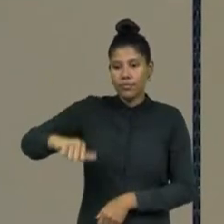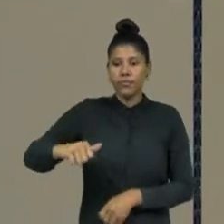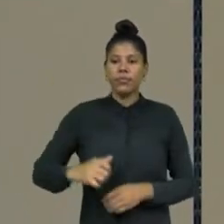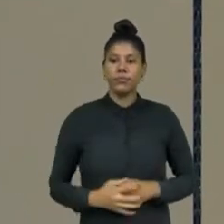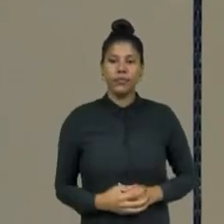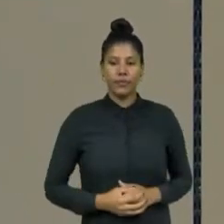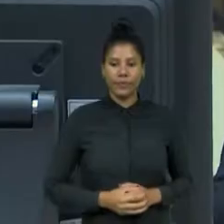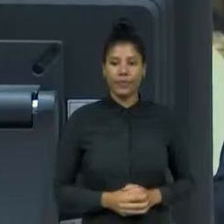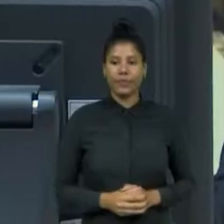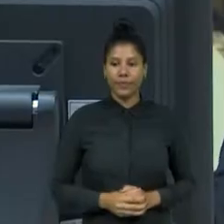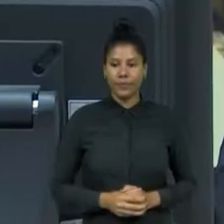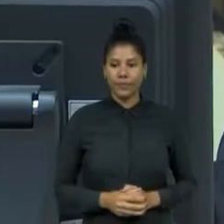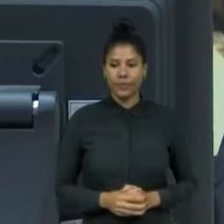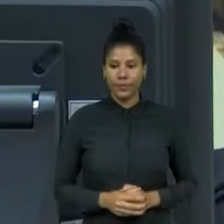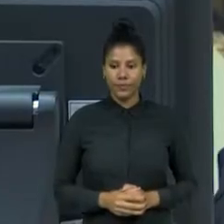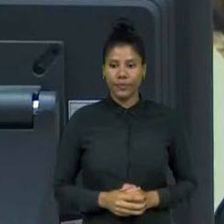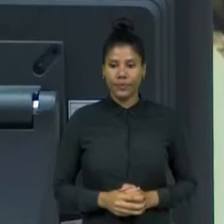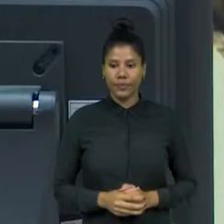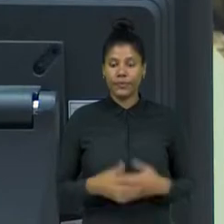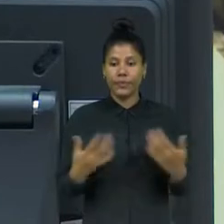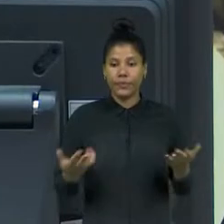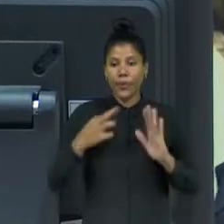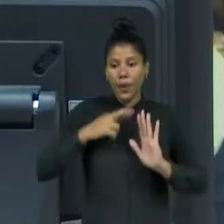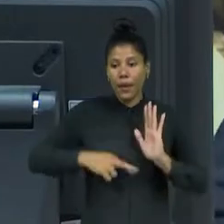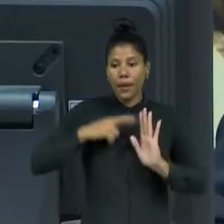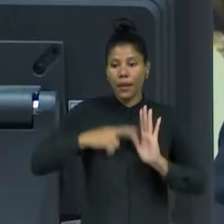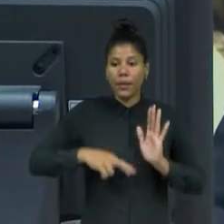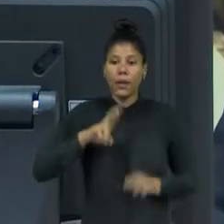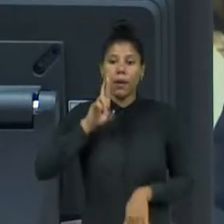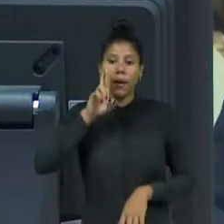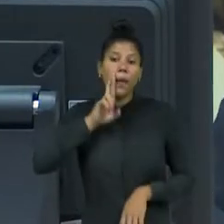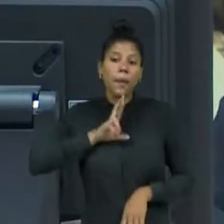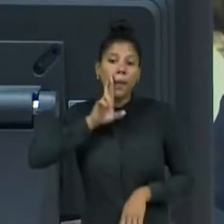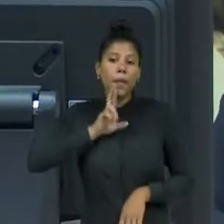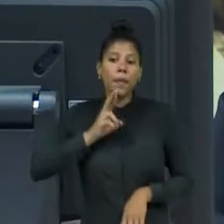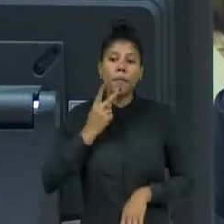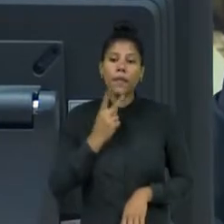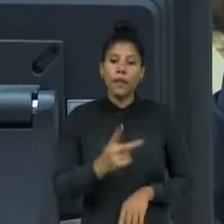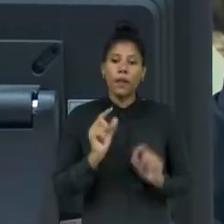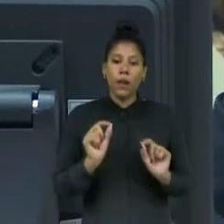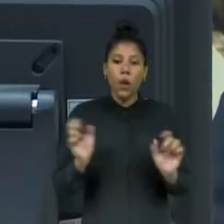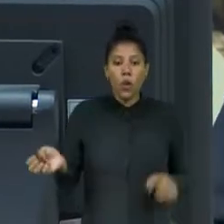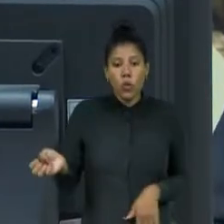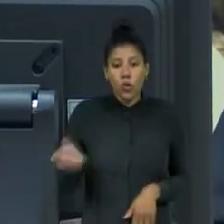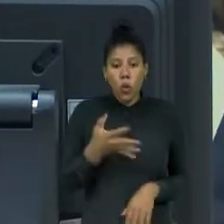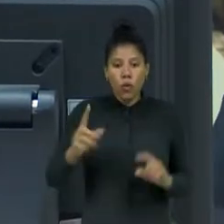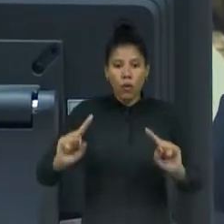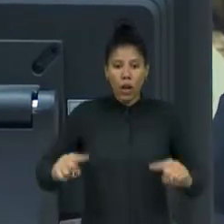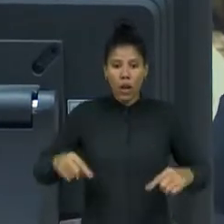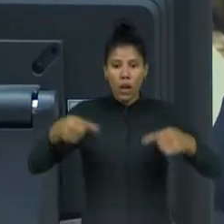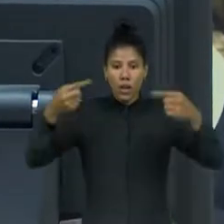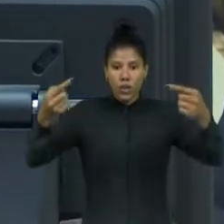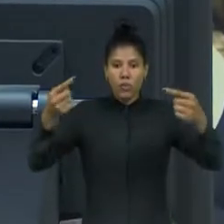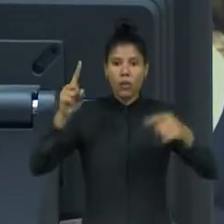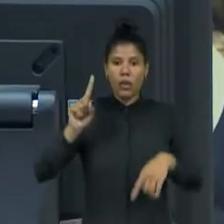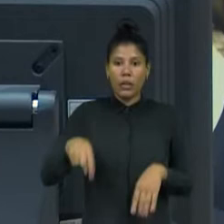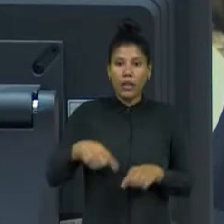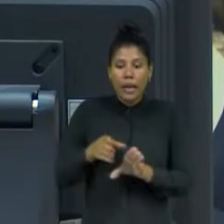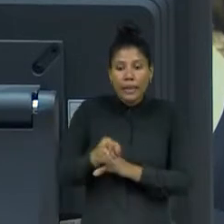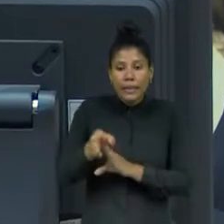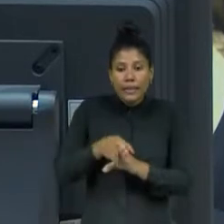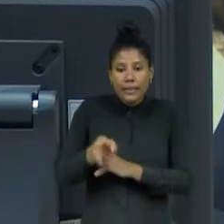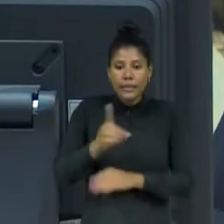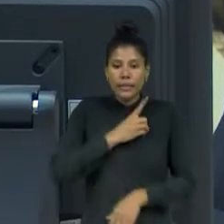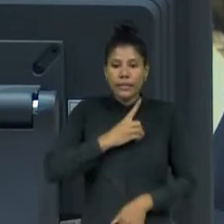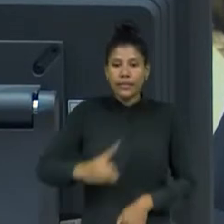novas contribuições. O relator Romeu Aldighieri destaca que o novo regimento, espécie de guia para orientar deputados e